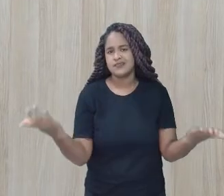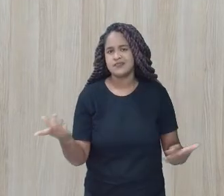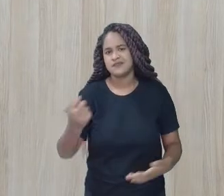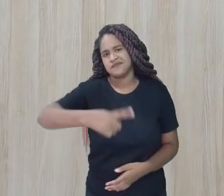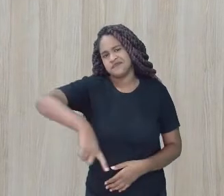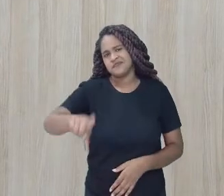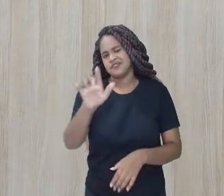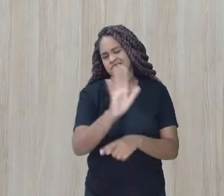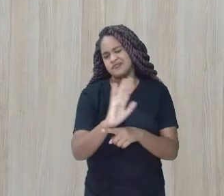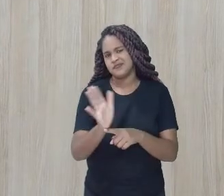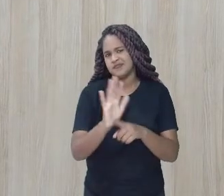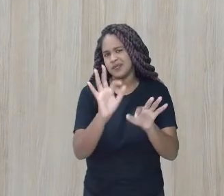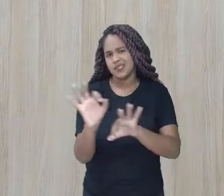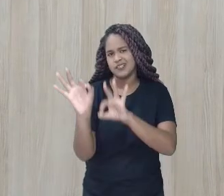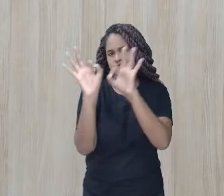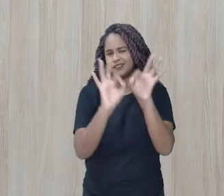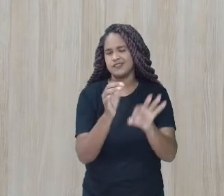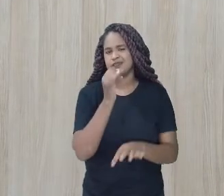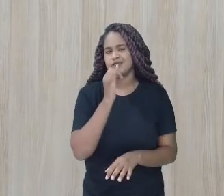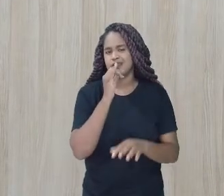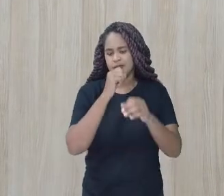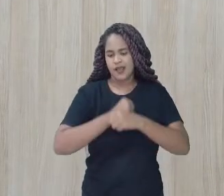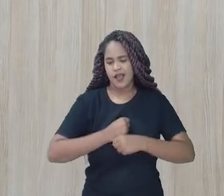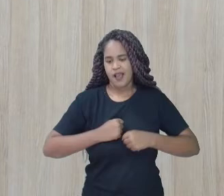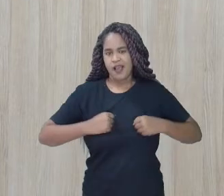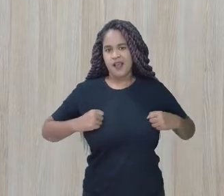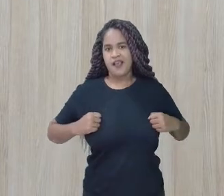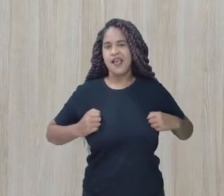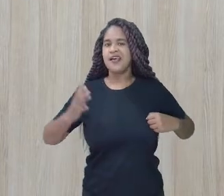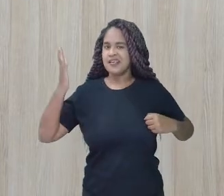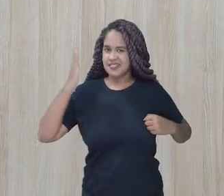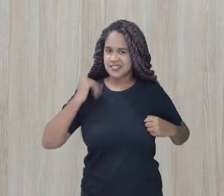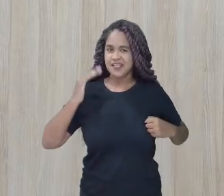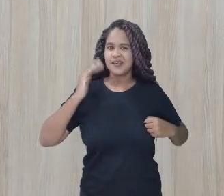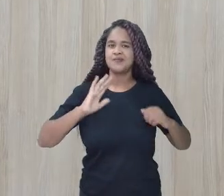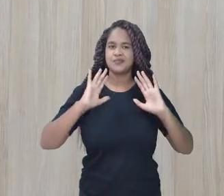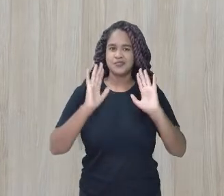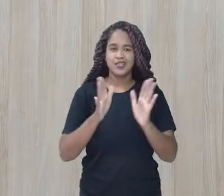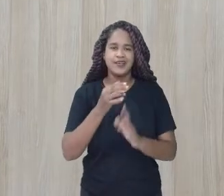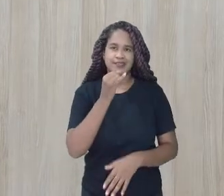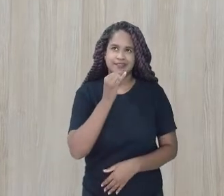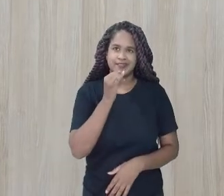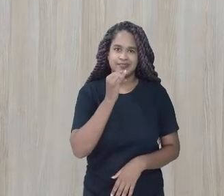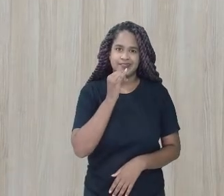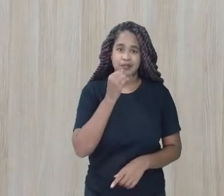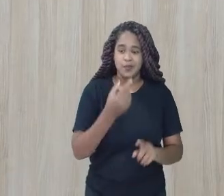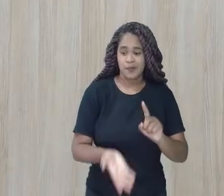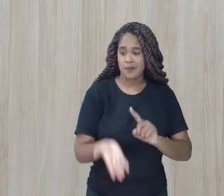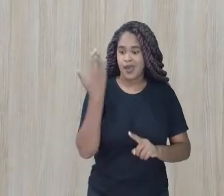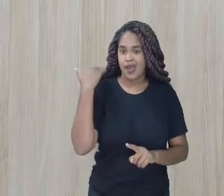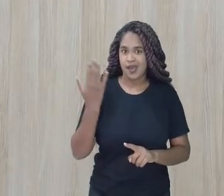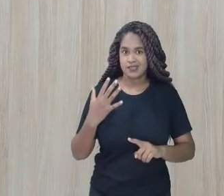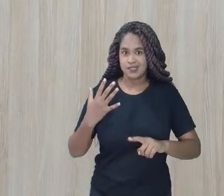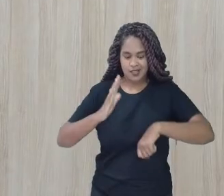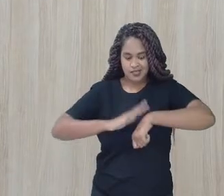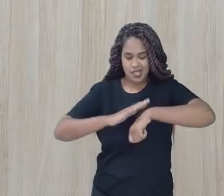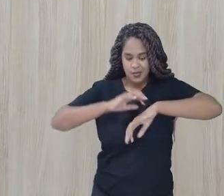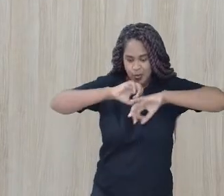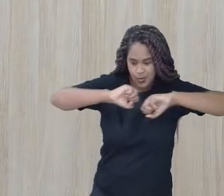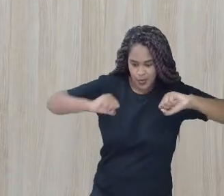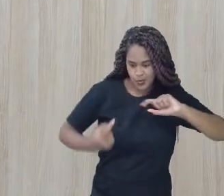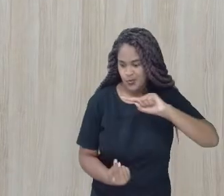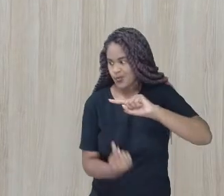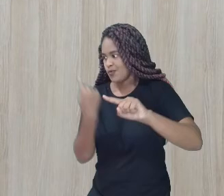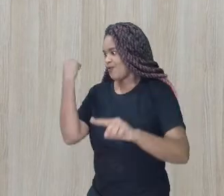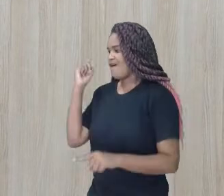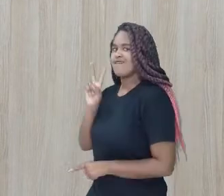vocês assistem filmes de super-herói, já sabem do que eu estou falando, que vai e volta no passado para tentar recuperar e